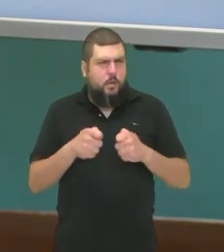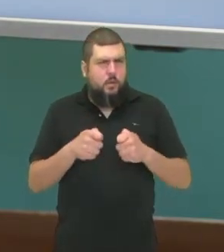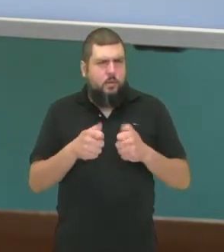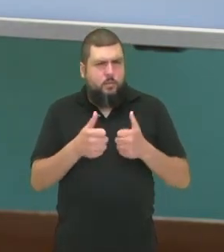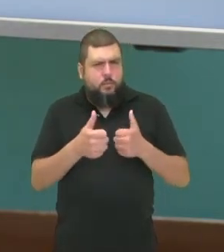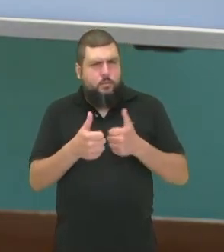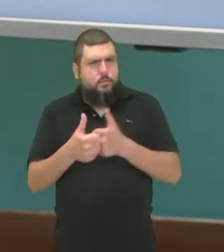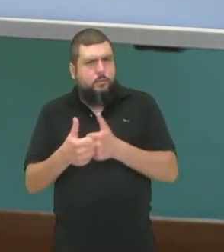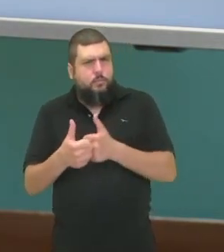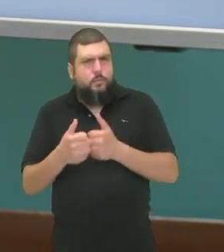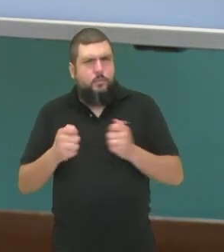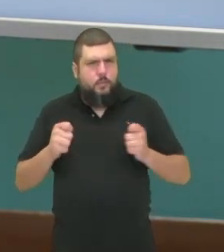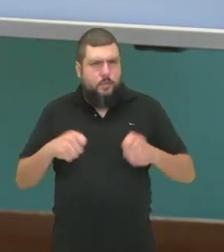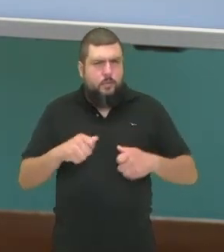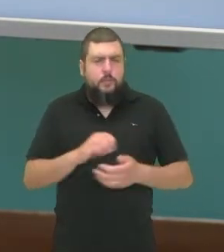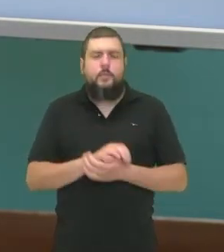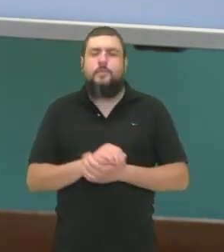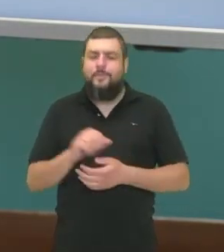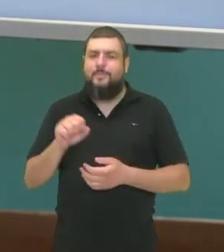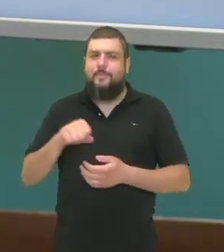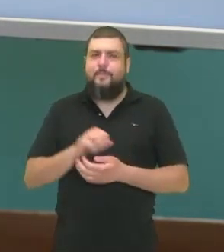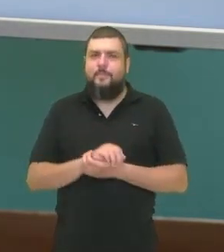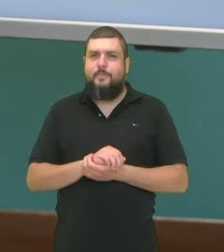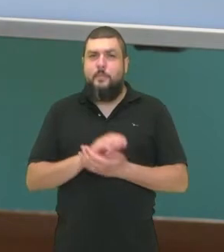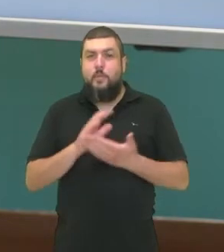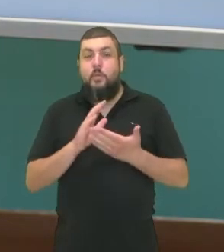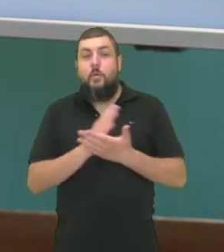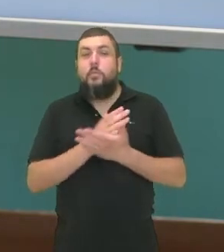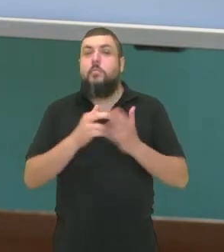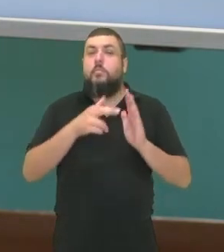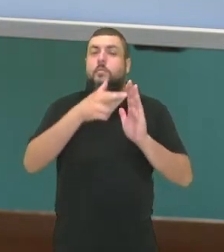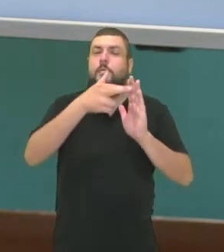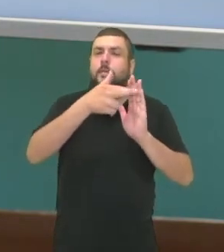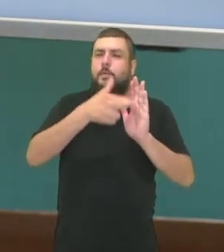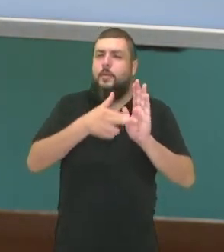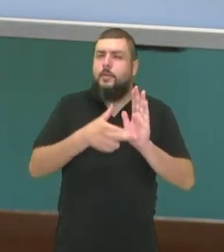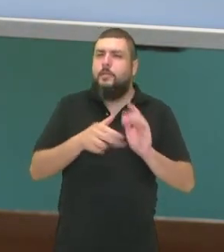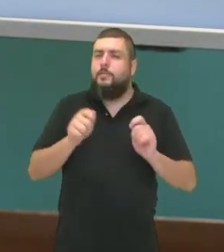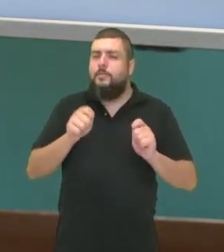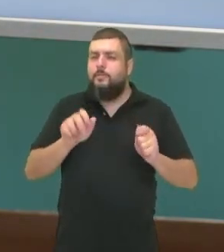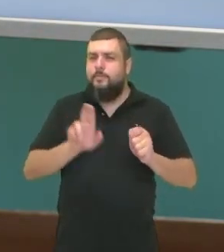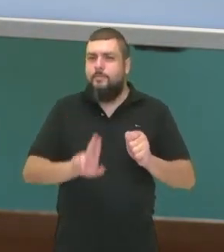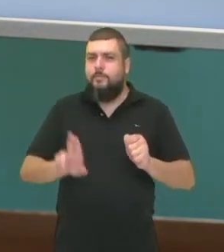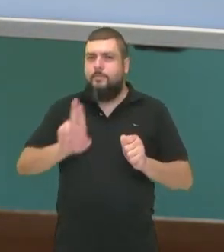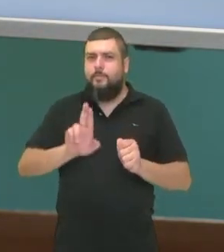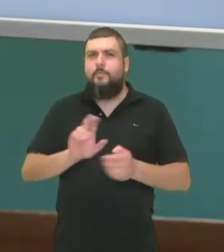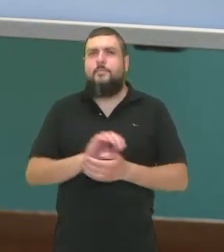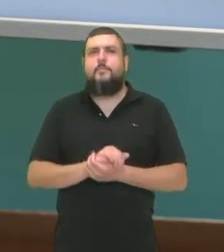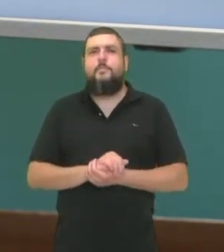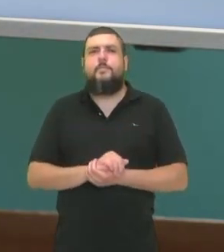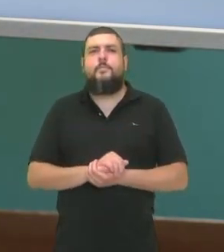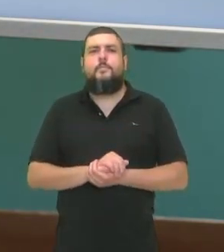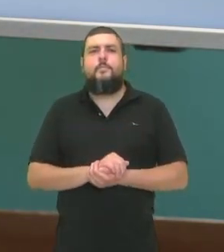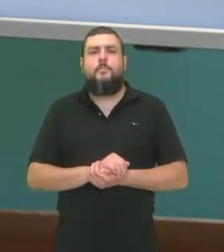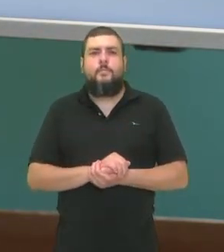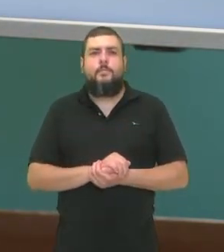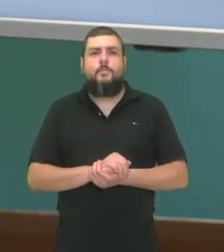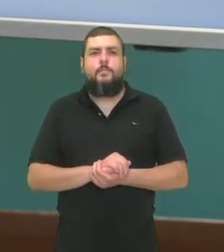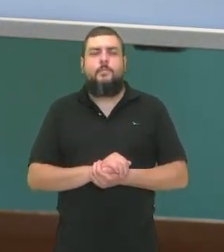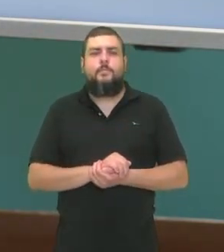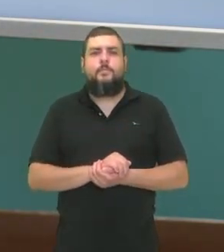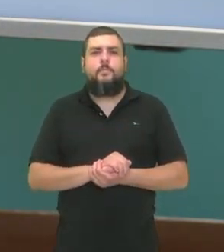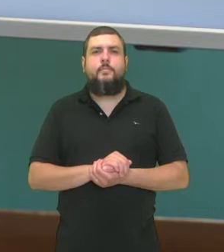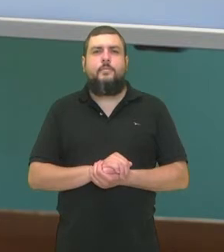valor? Dá sim, tem algumas regrinhas, algumas ideias que a gente pode utilizar. Então, olha só, acompanha aqui comigo. Então, olha